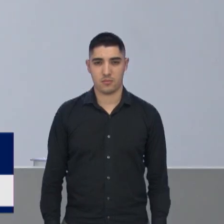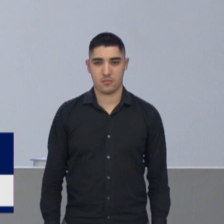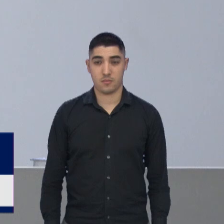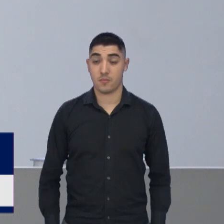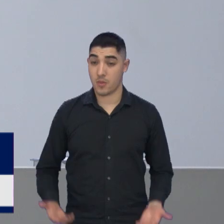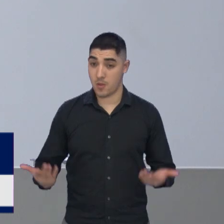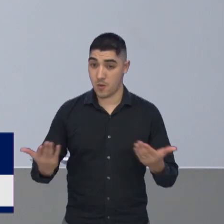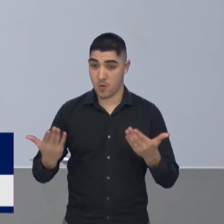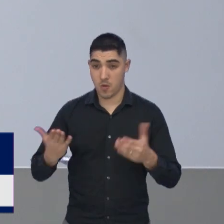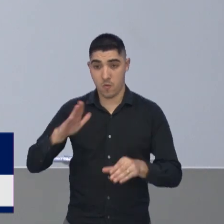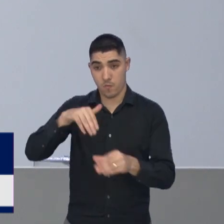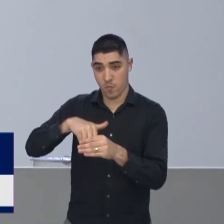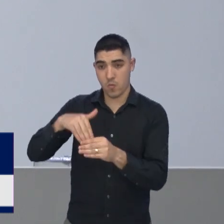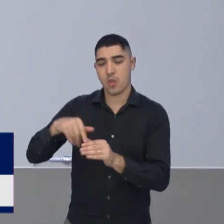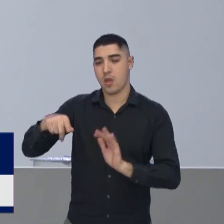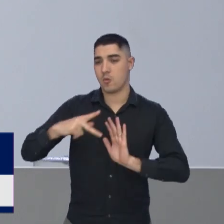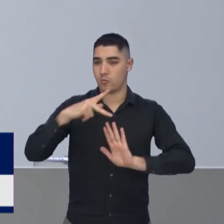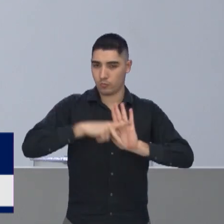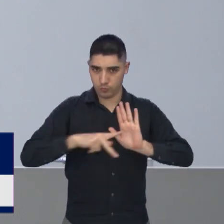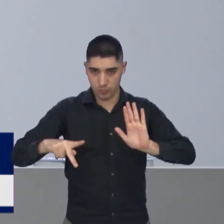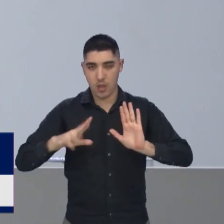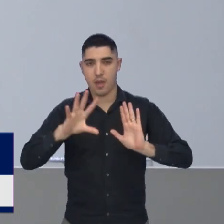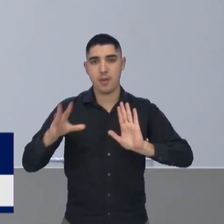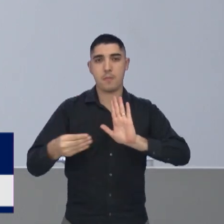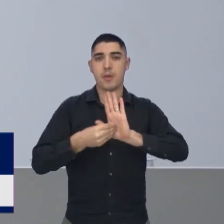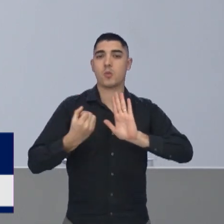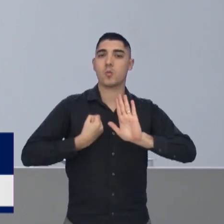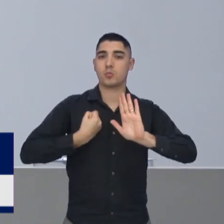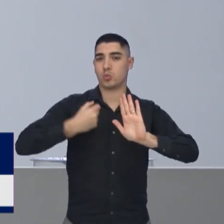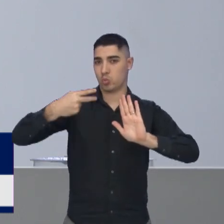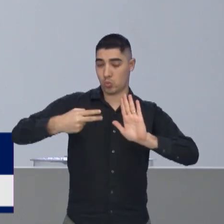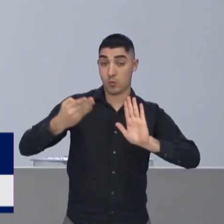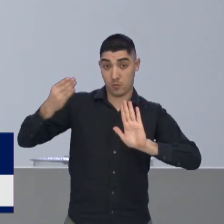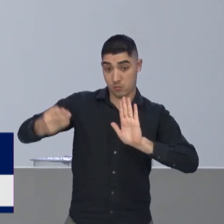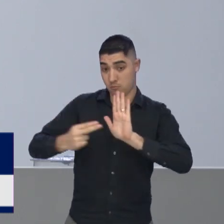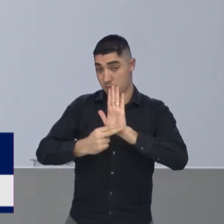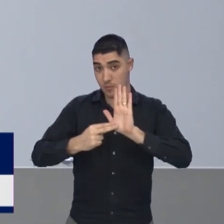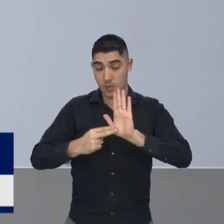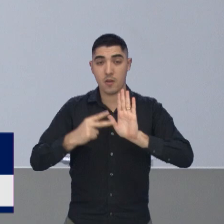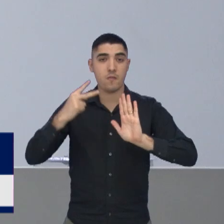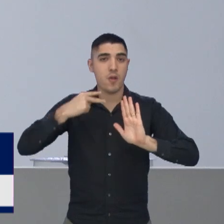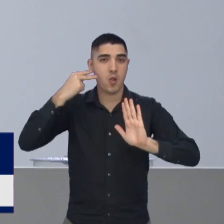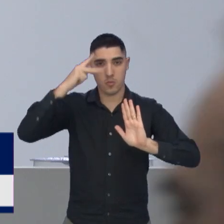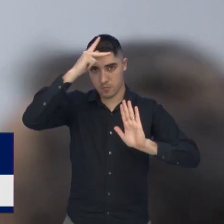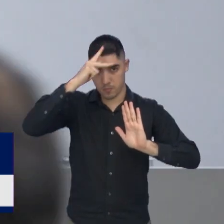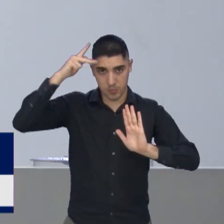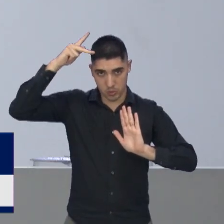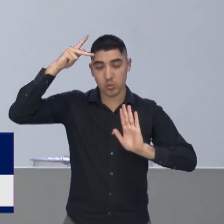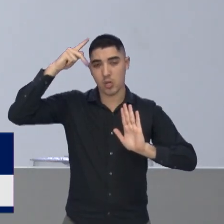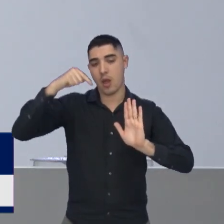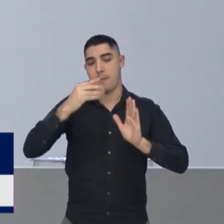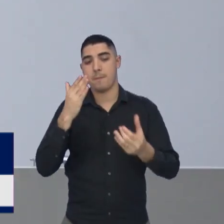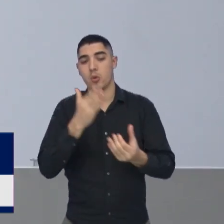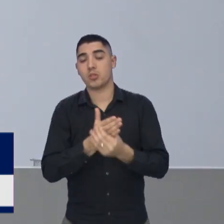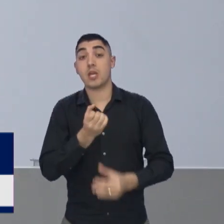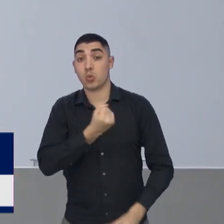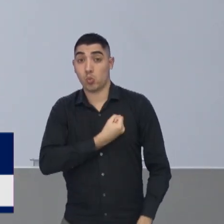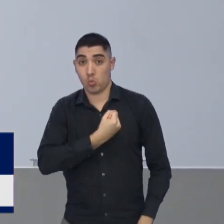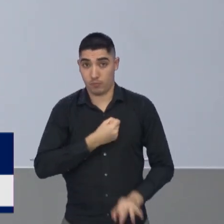Em votação, a tramitação da emenda número 2, de autoria do vereador Fernando Petiti, ao processo de